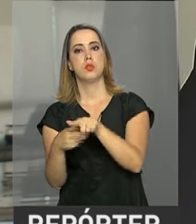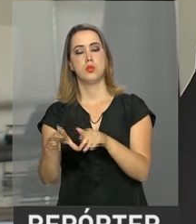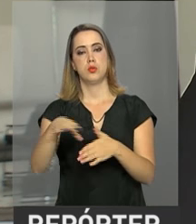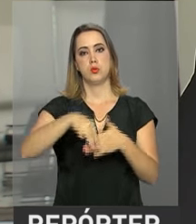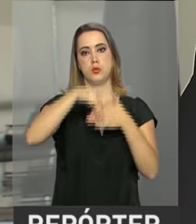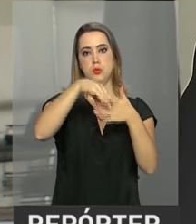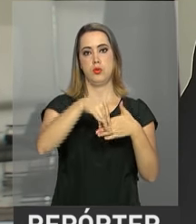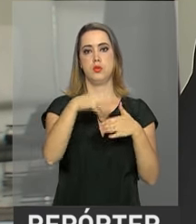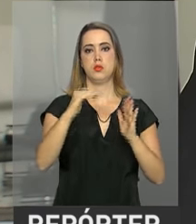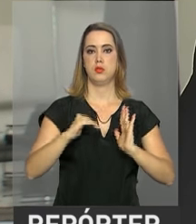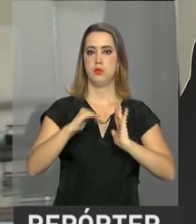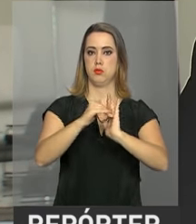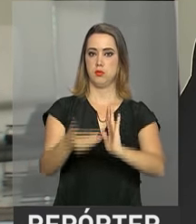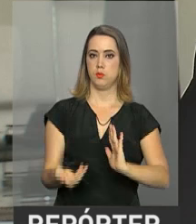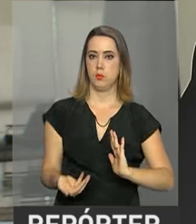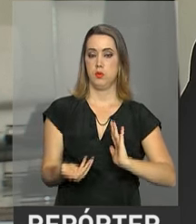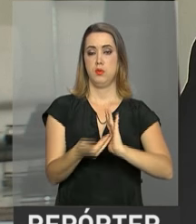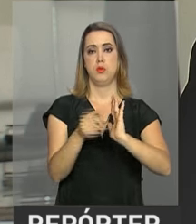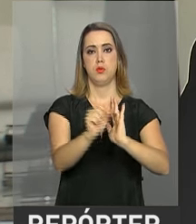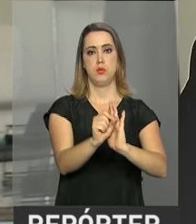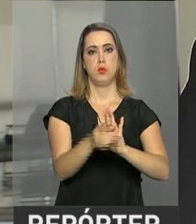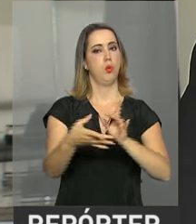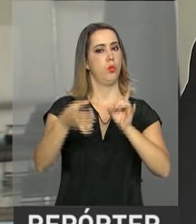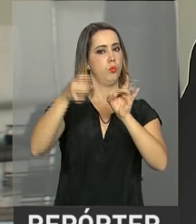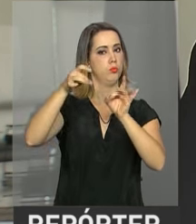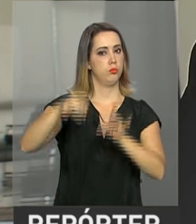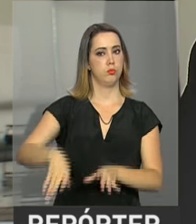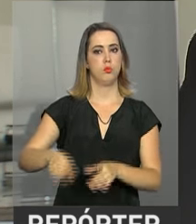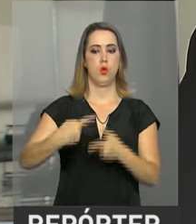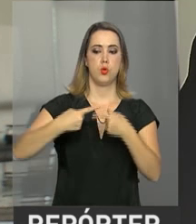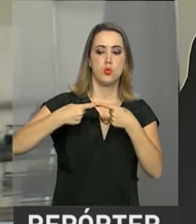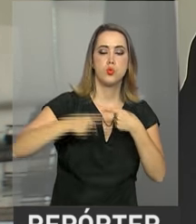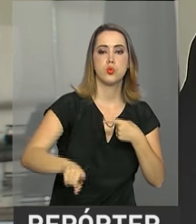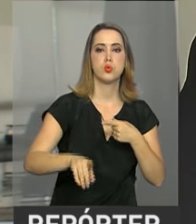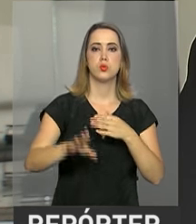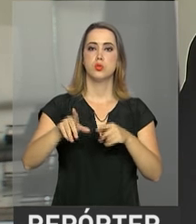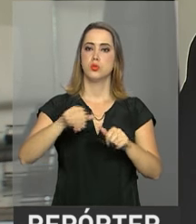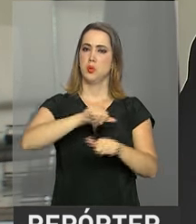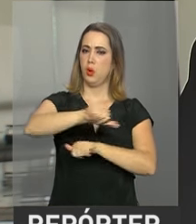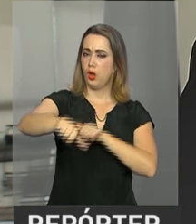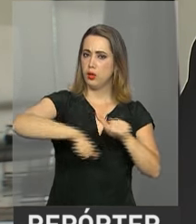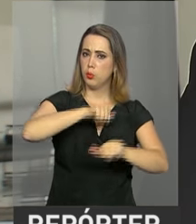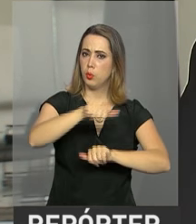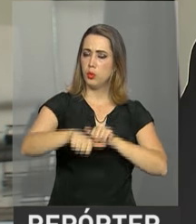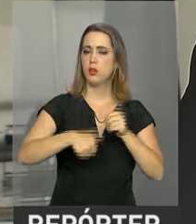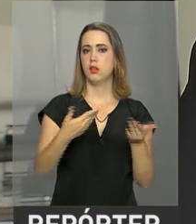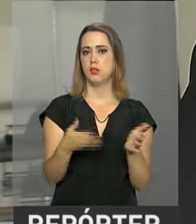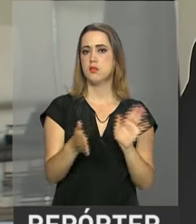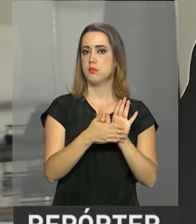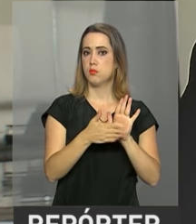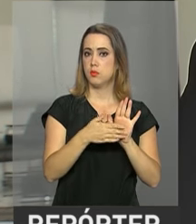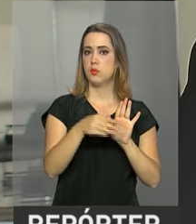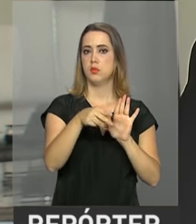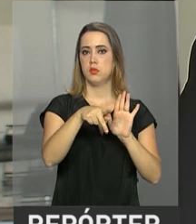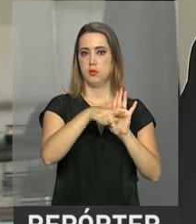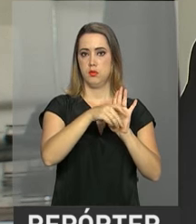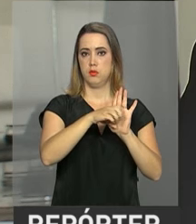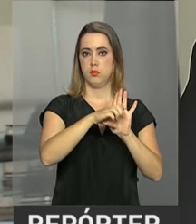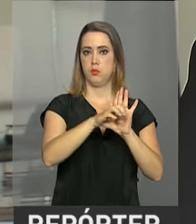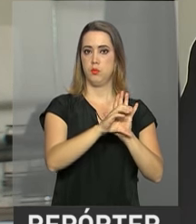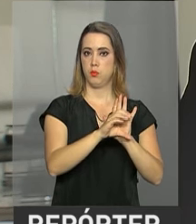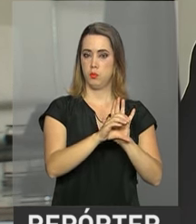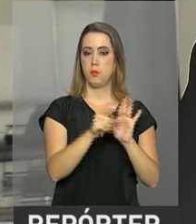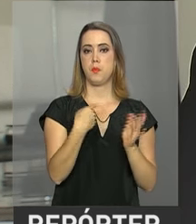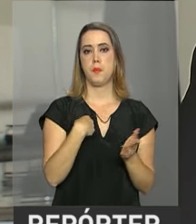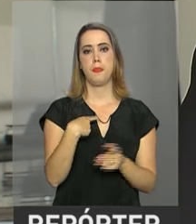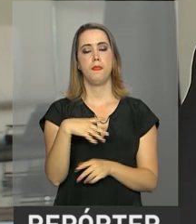de desestimular qualquer movimento interno para mudanças. O que significa, segundo o presidente Michel Temer, ouvir